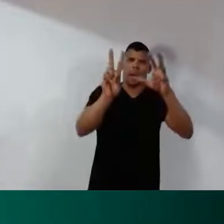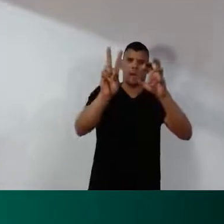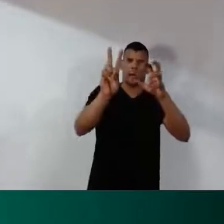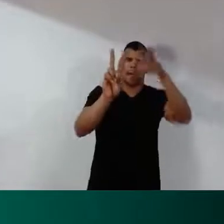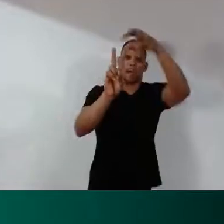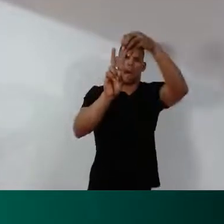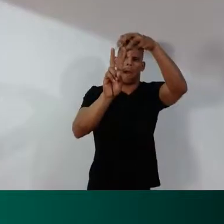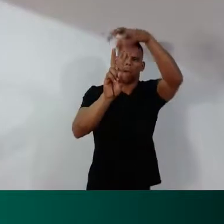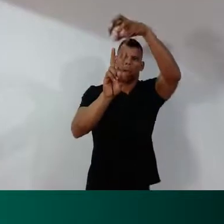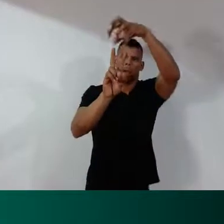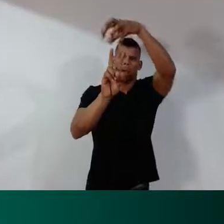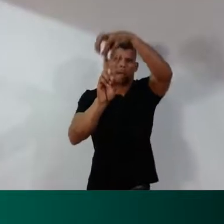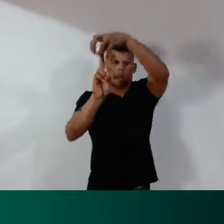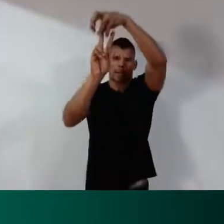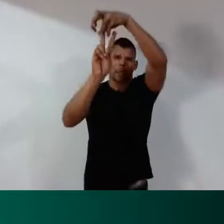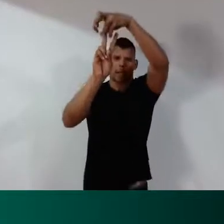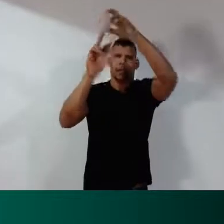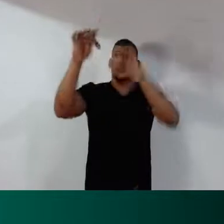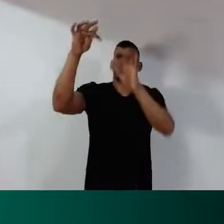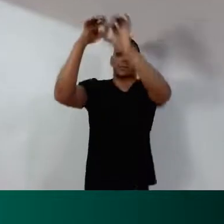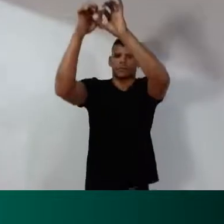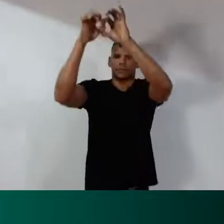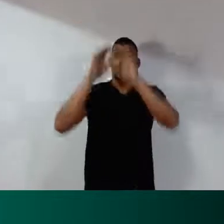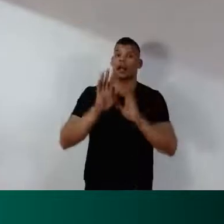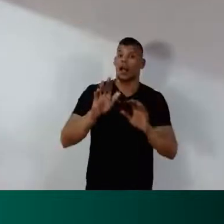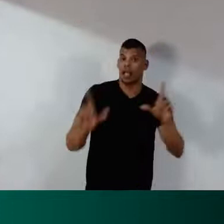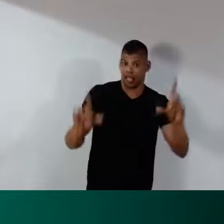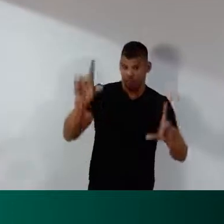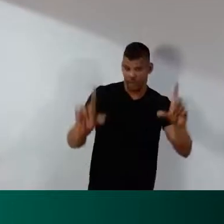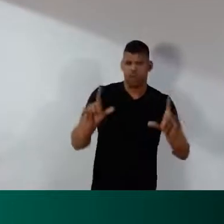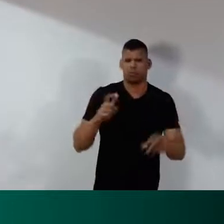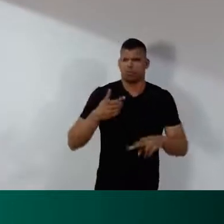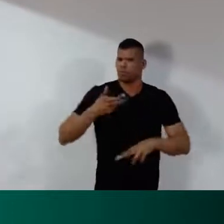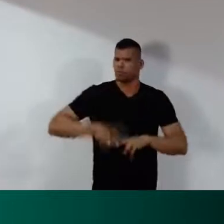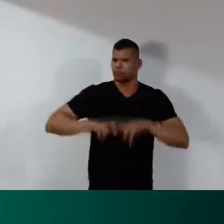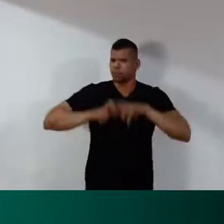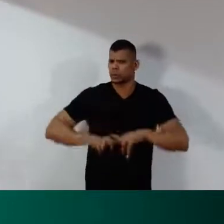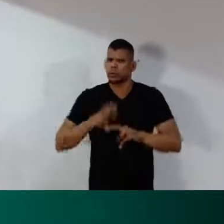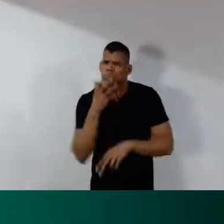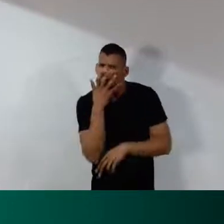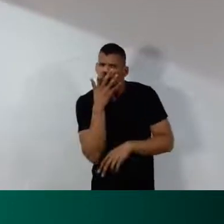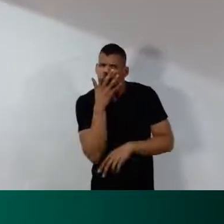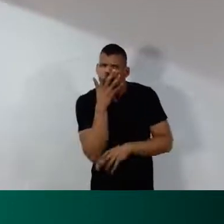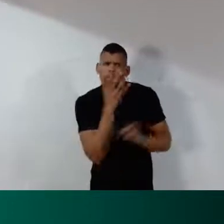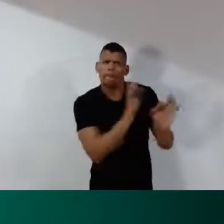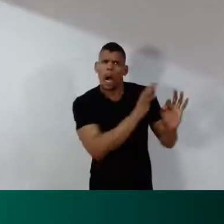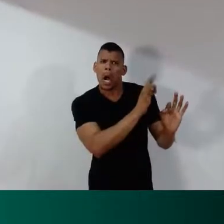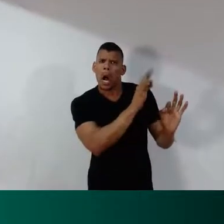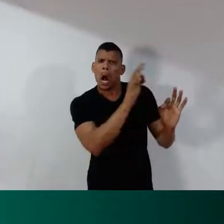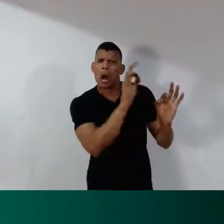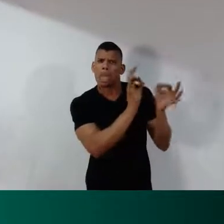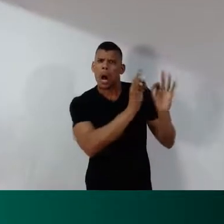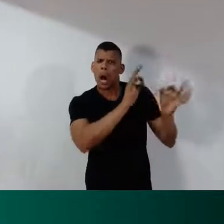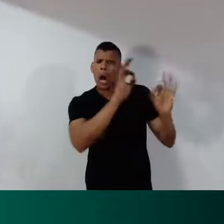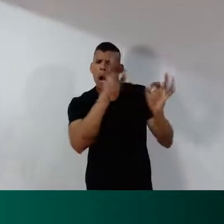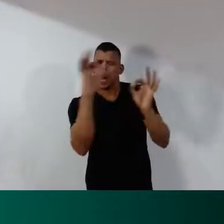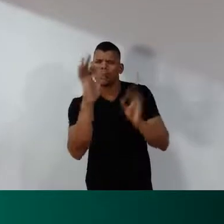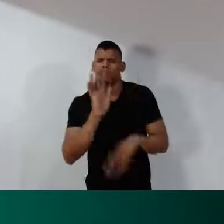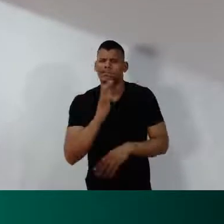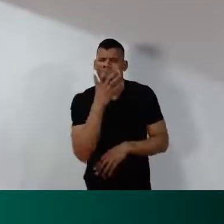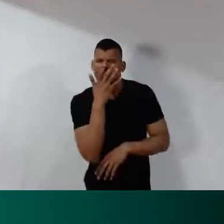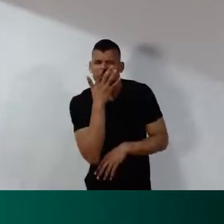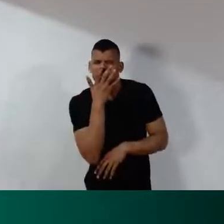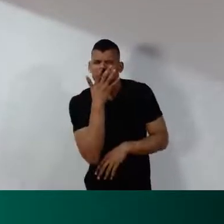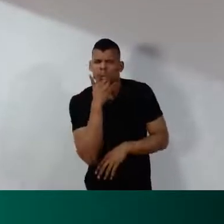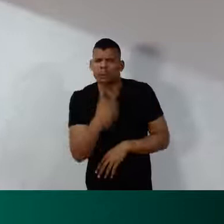hoje nos venderem a TV nos vendeu a ideia da criação de uma aldeia global que ia